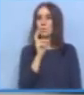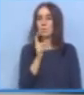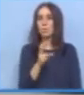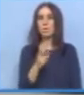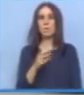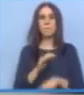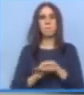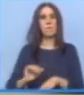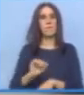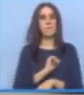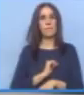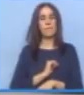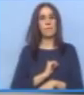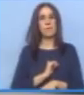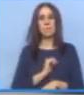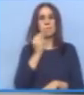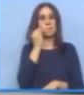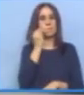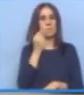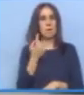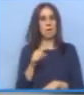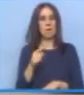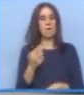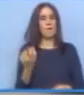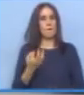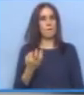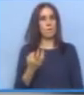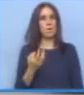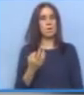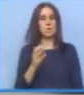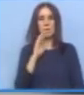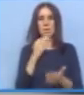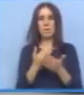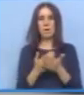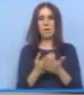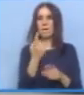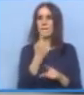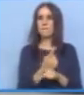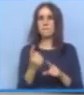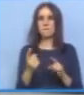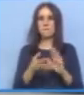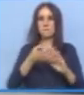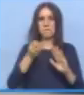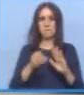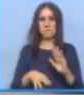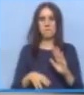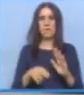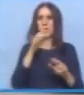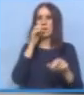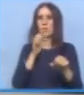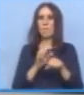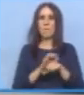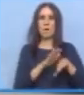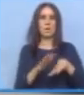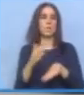pecados estão afogados, foram afogados, de uma vez para sempre, no mar